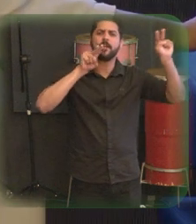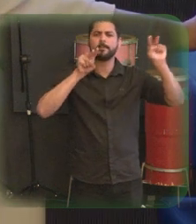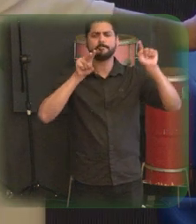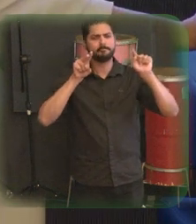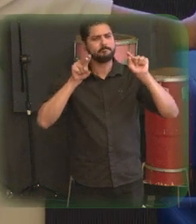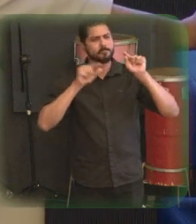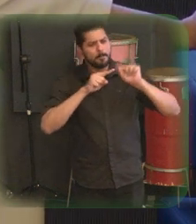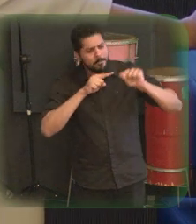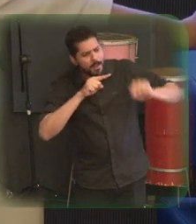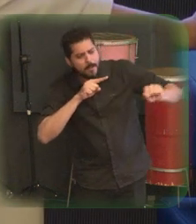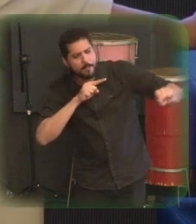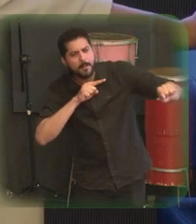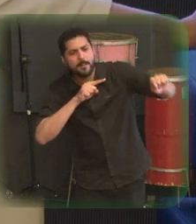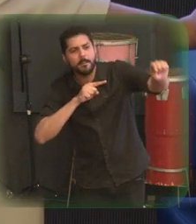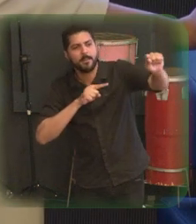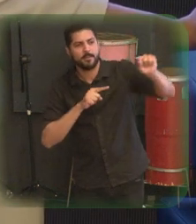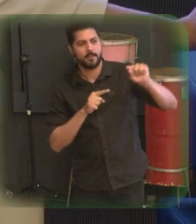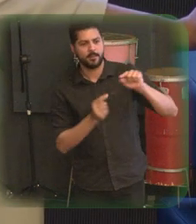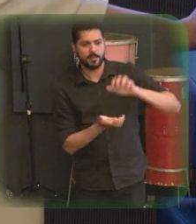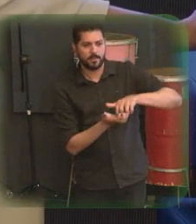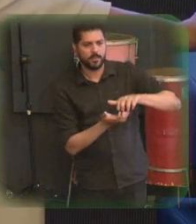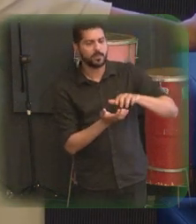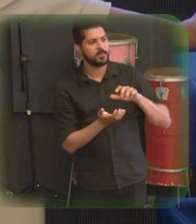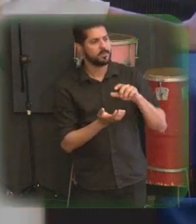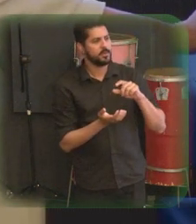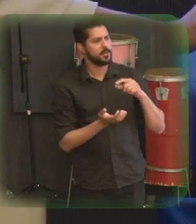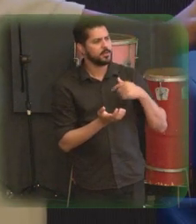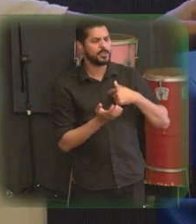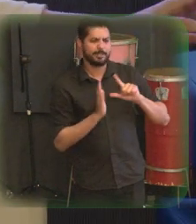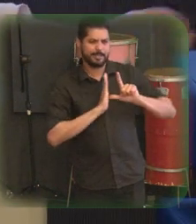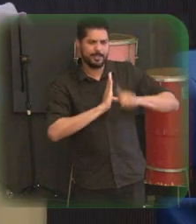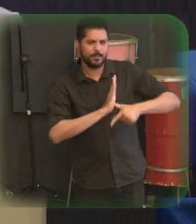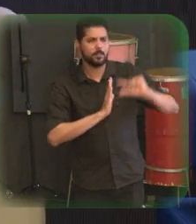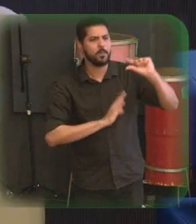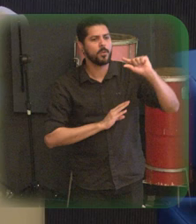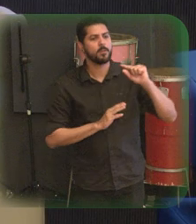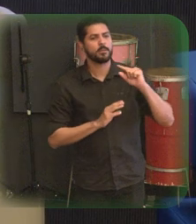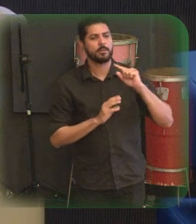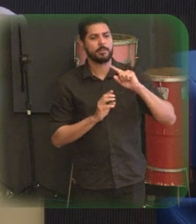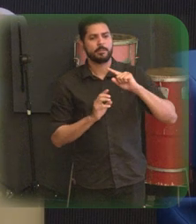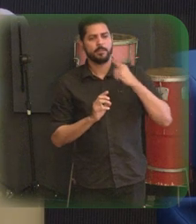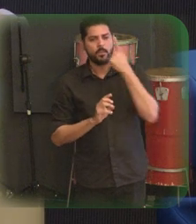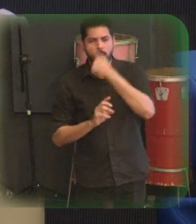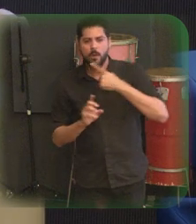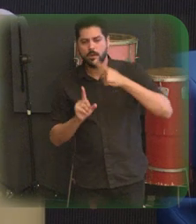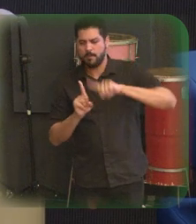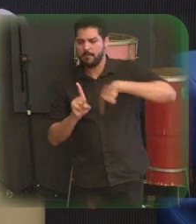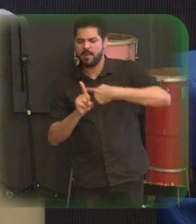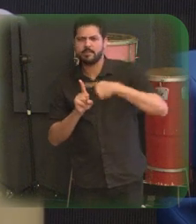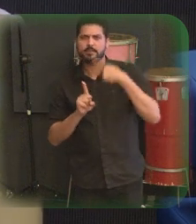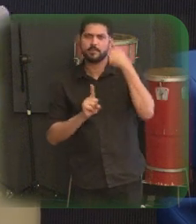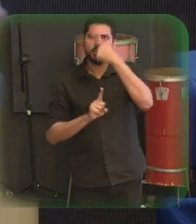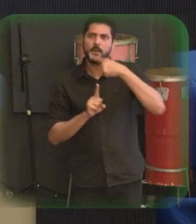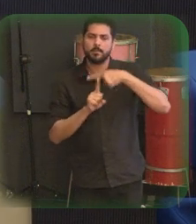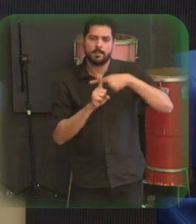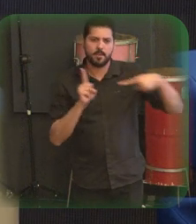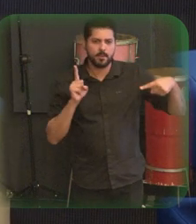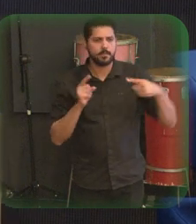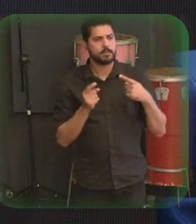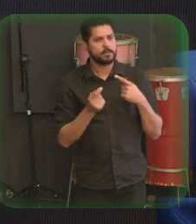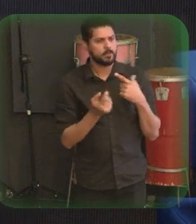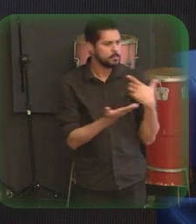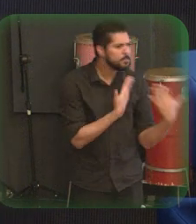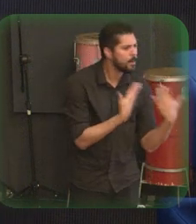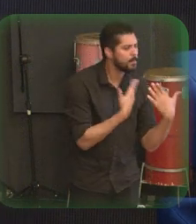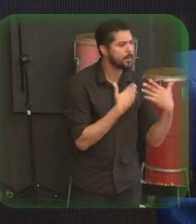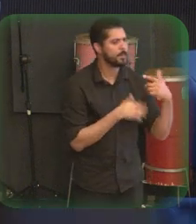pouco fora do horário, porque passamos mais de uma hora conversando, talvez uma hora e meia conversando,